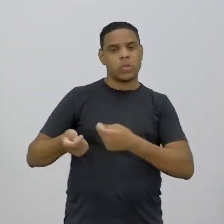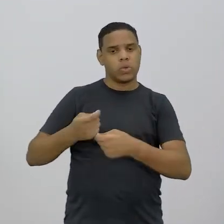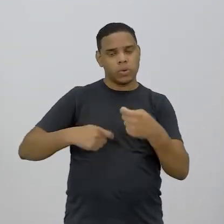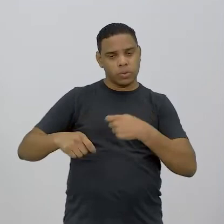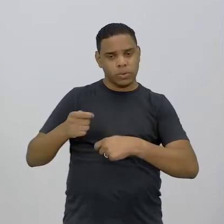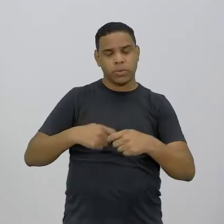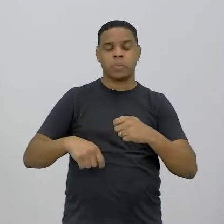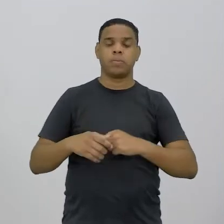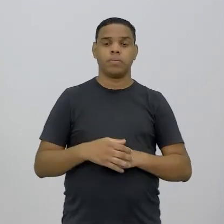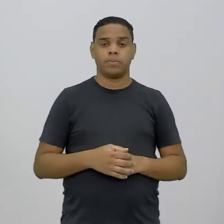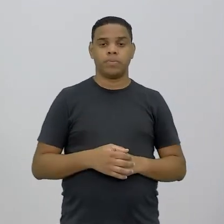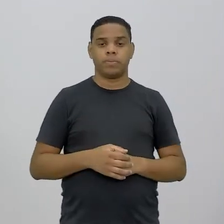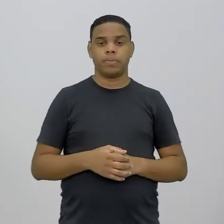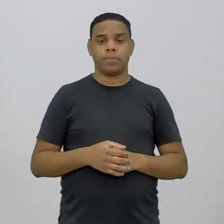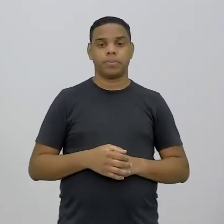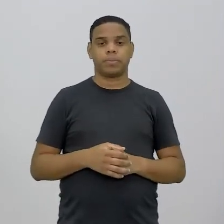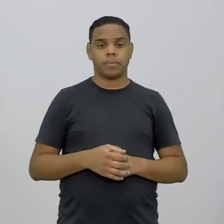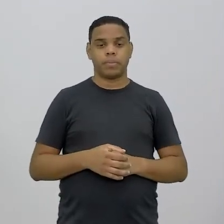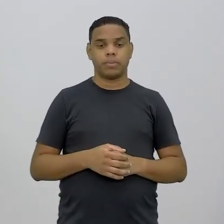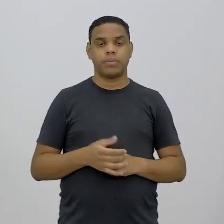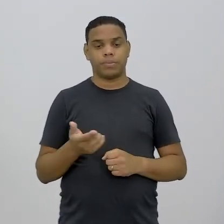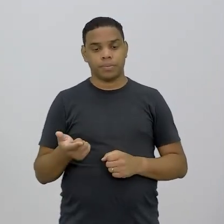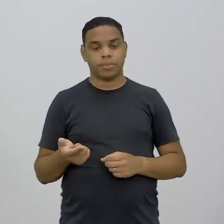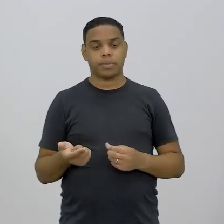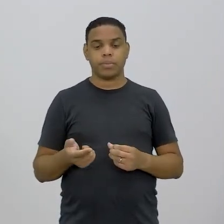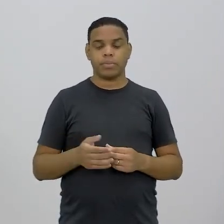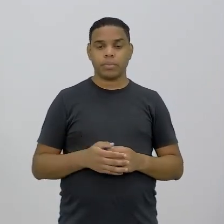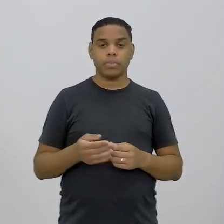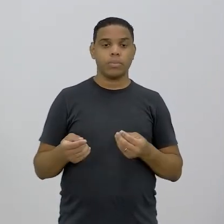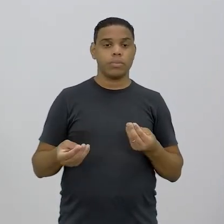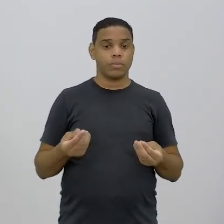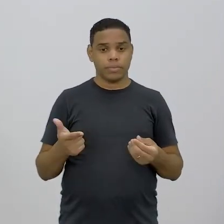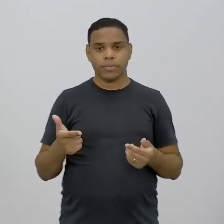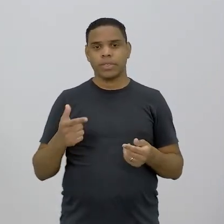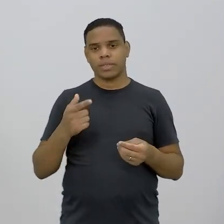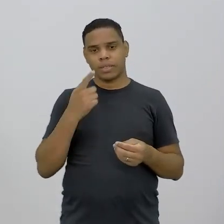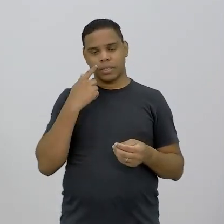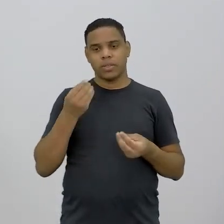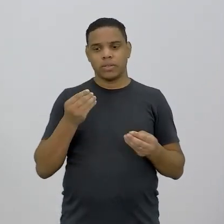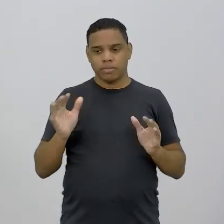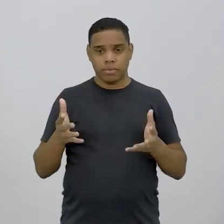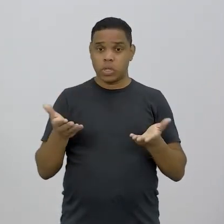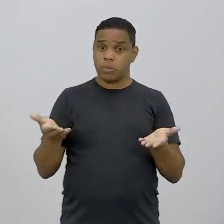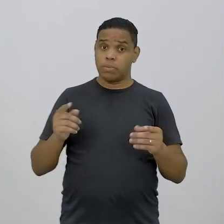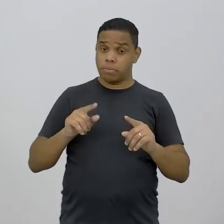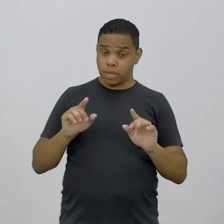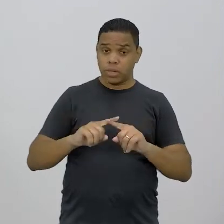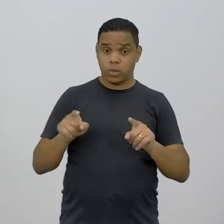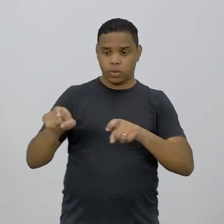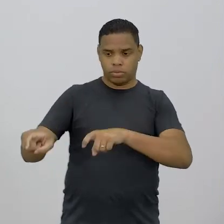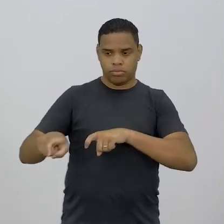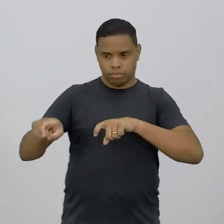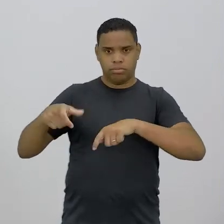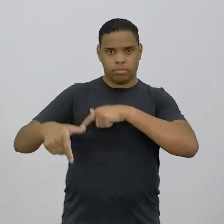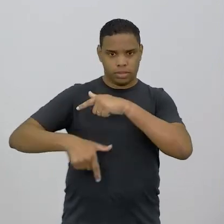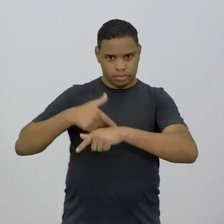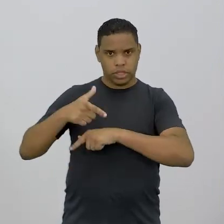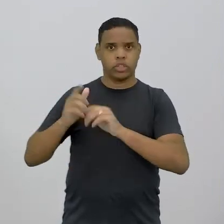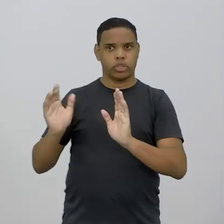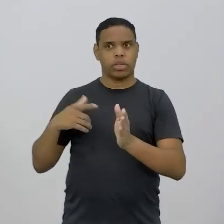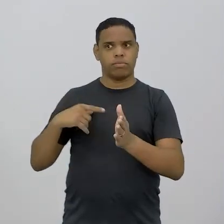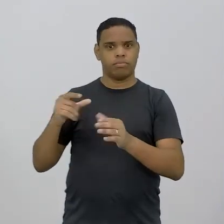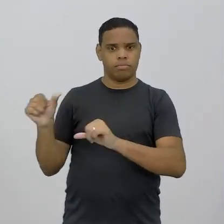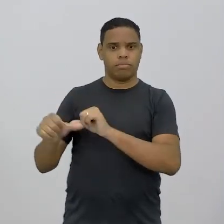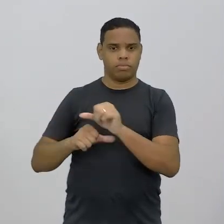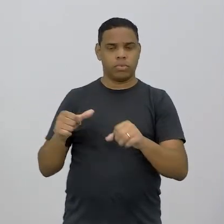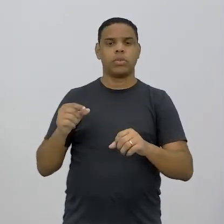econômicas que não tem como marca distintiva, embora hoje na agricultura a gente veja isso bastante,